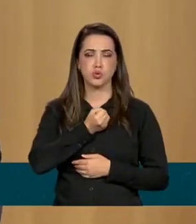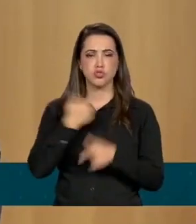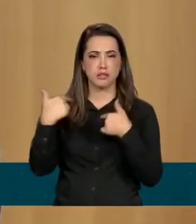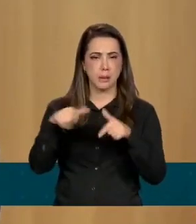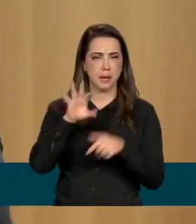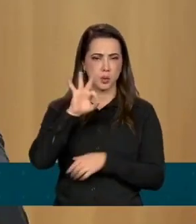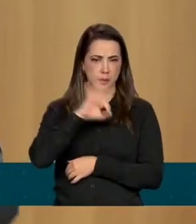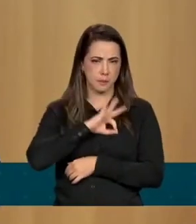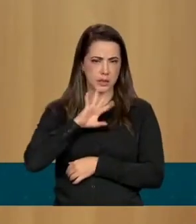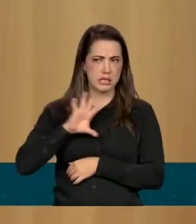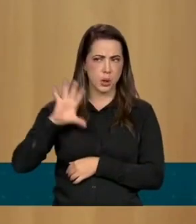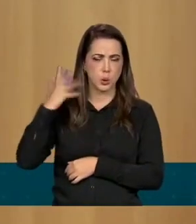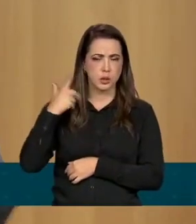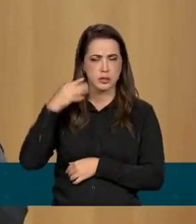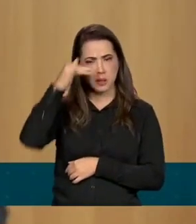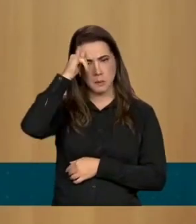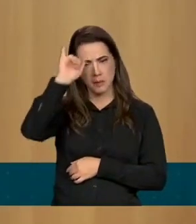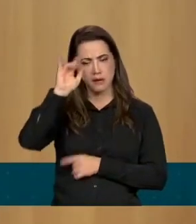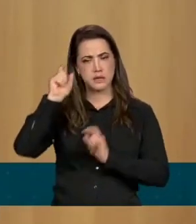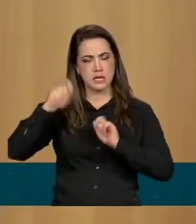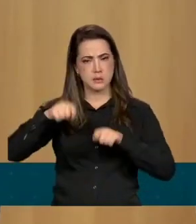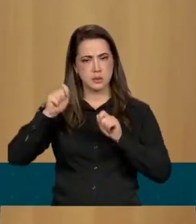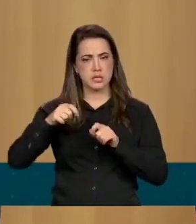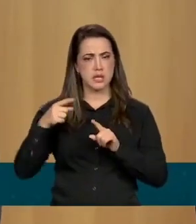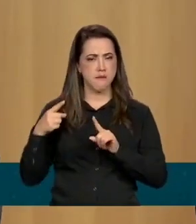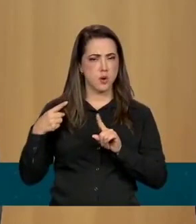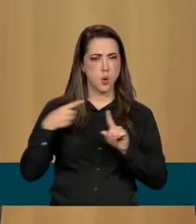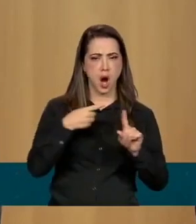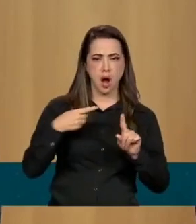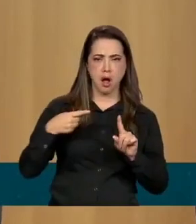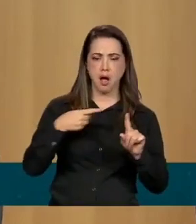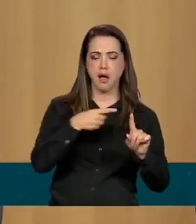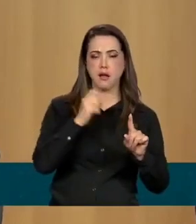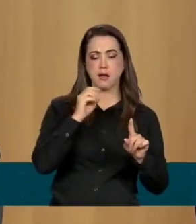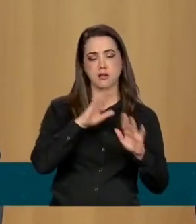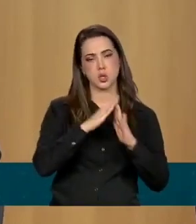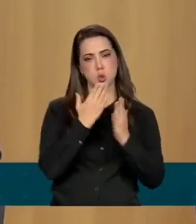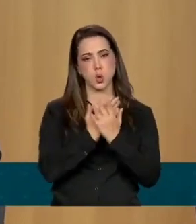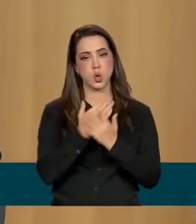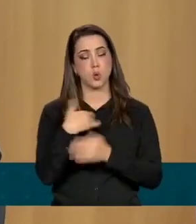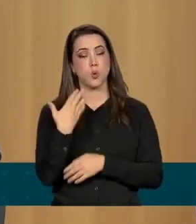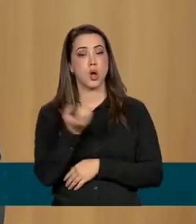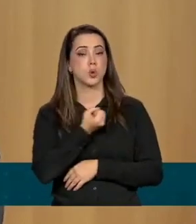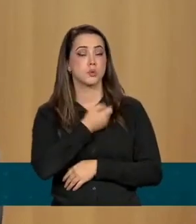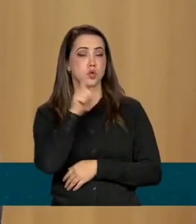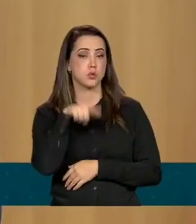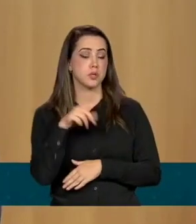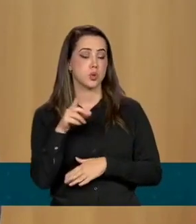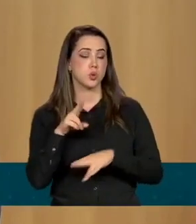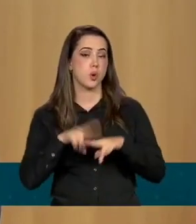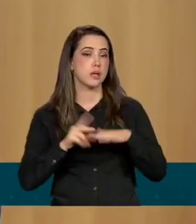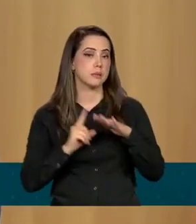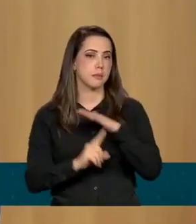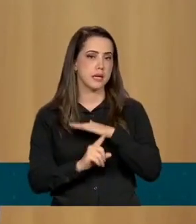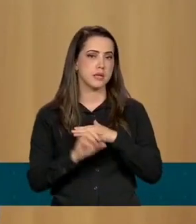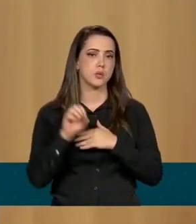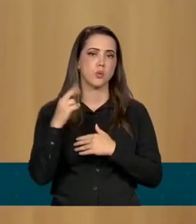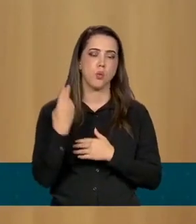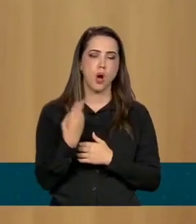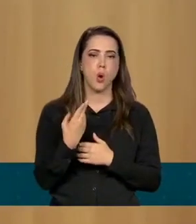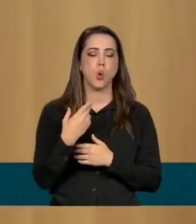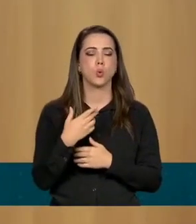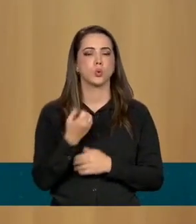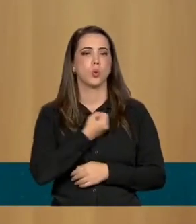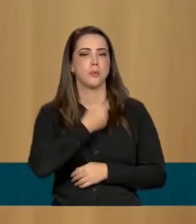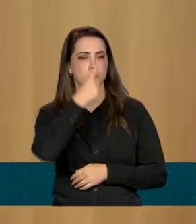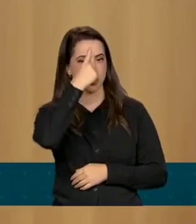realizadas para combater essas possíveis ameaças a escolas, quantas pessoas foram presas, quantos perfis foram derrubados? Existe um